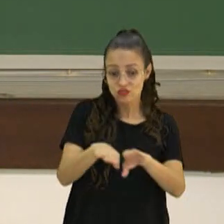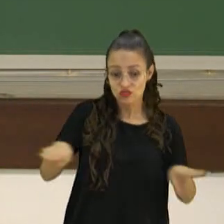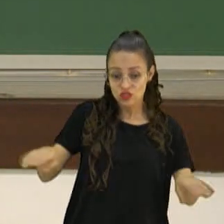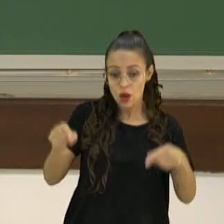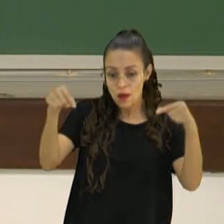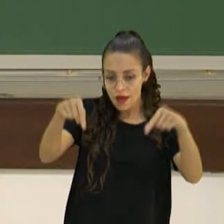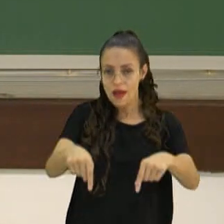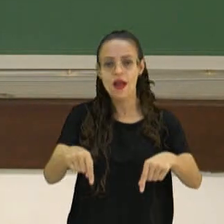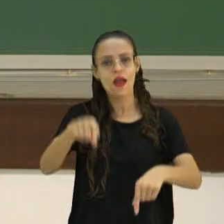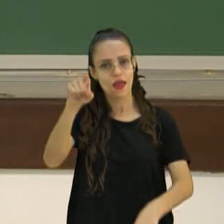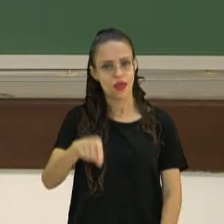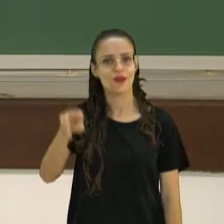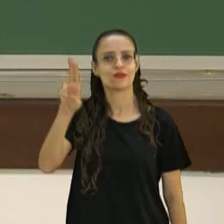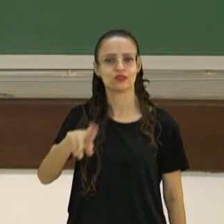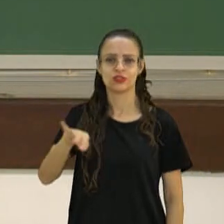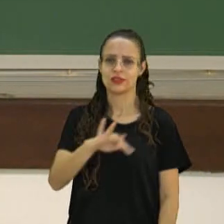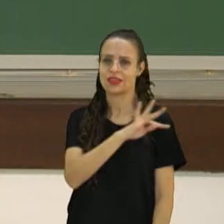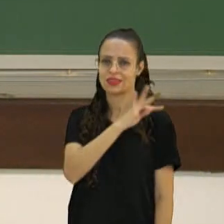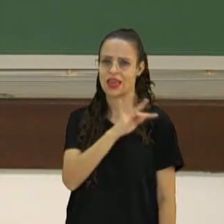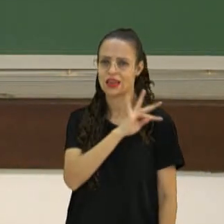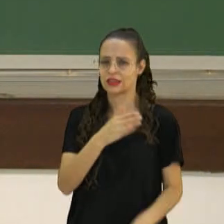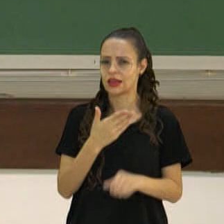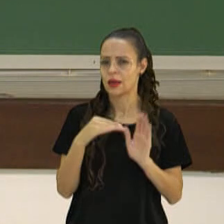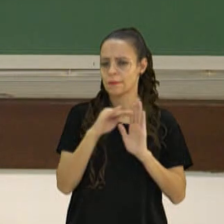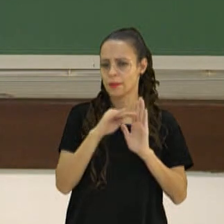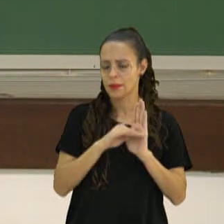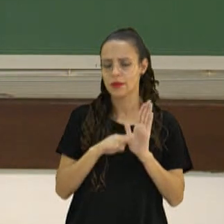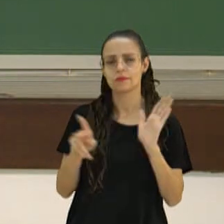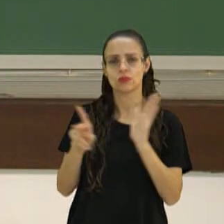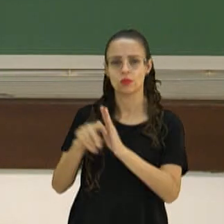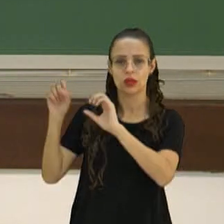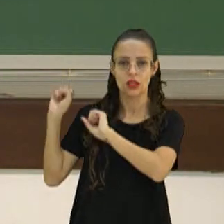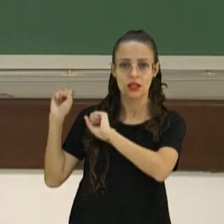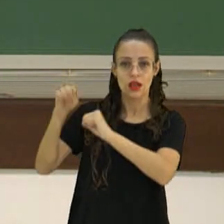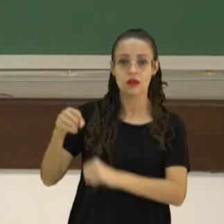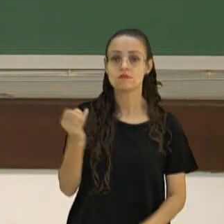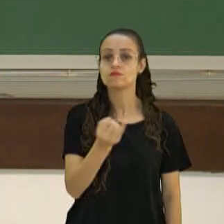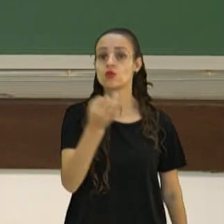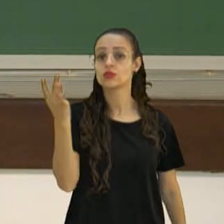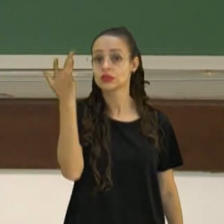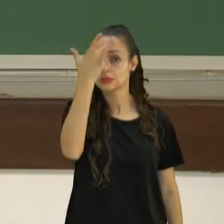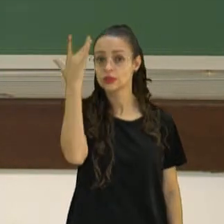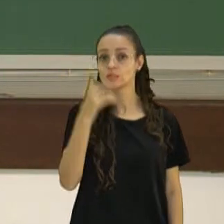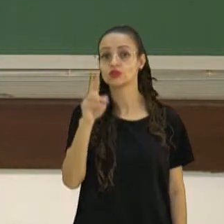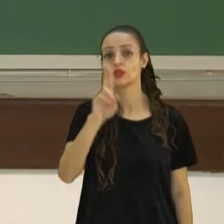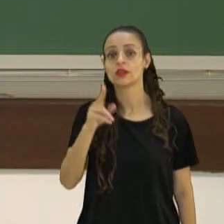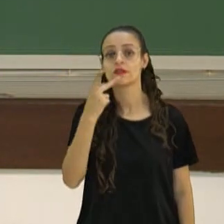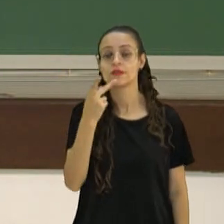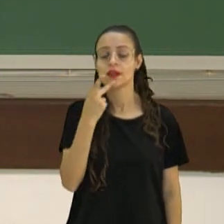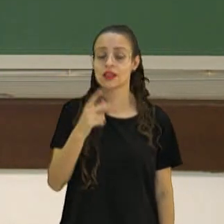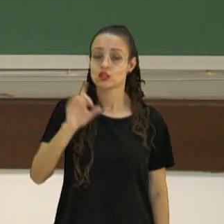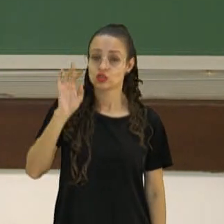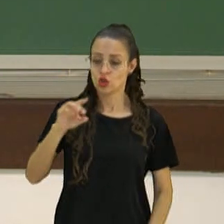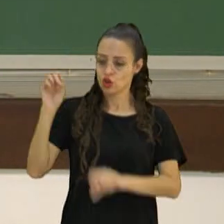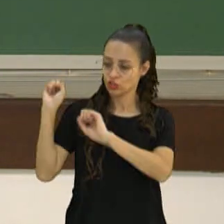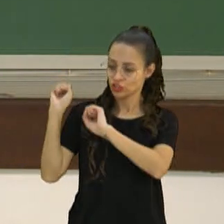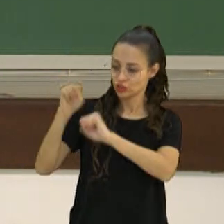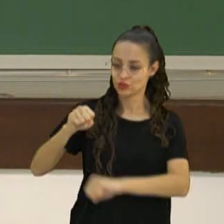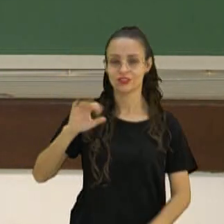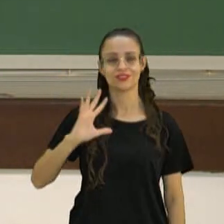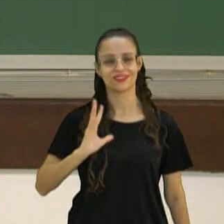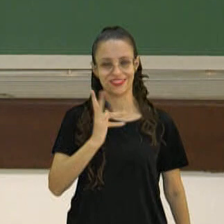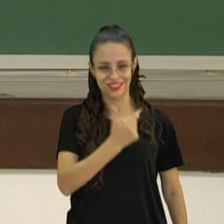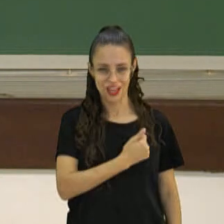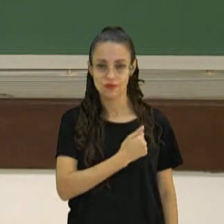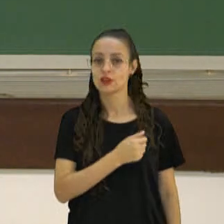de jiu-jitsu é muito utilizado. Tanto tem uma frase lá que muitos lutadores, né, utilizam, né, que é o quê? Só o jiu-jitsu salva, né? Então tem